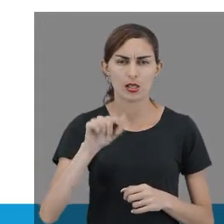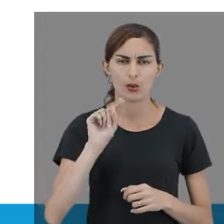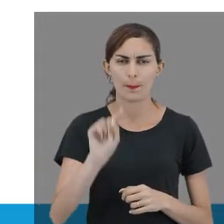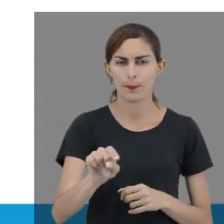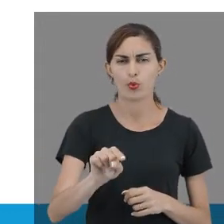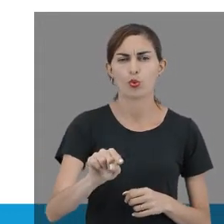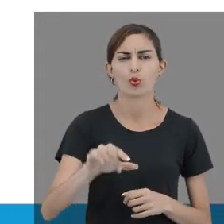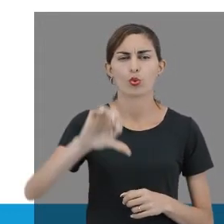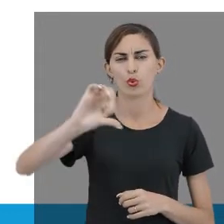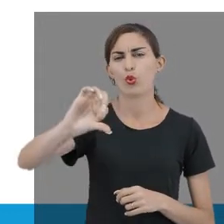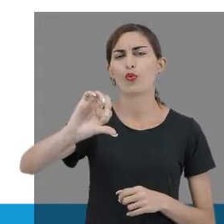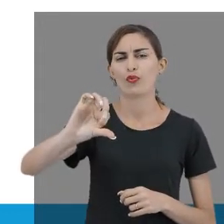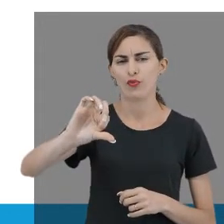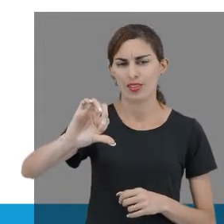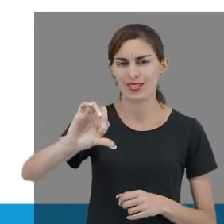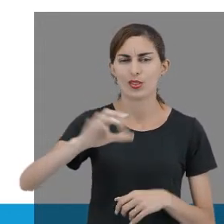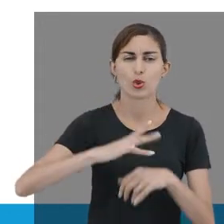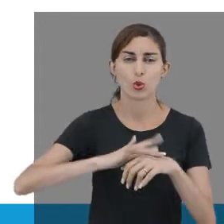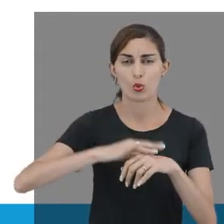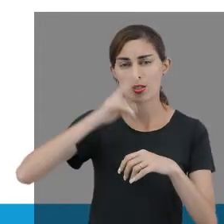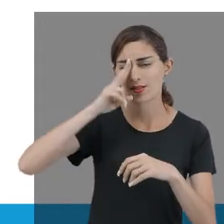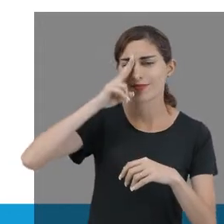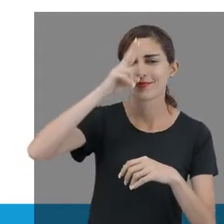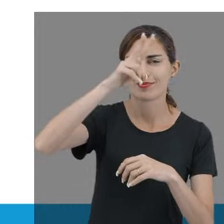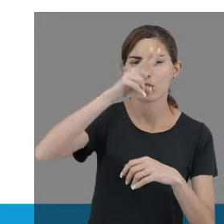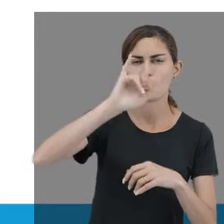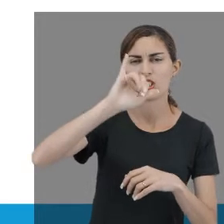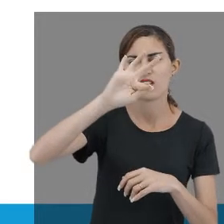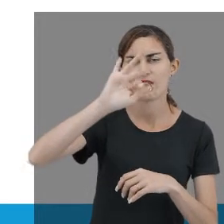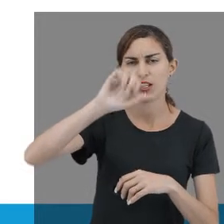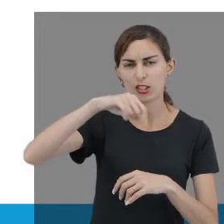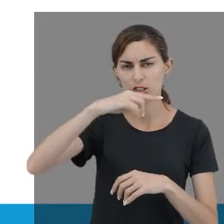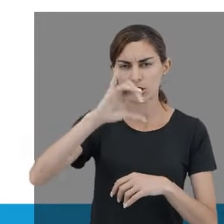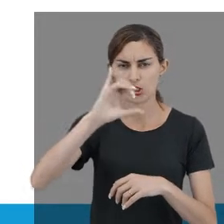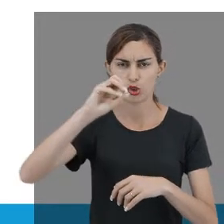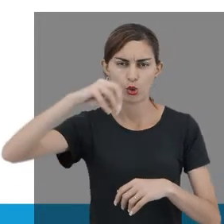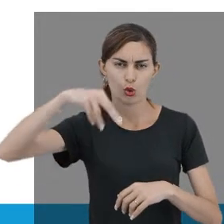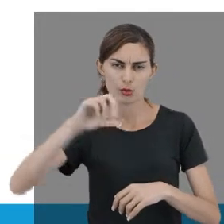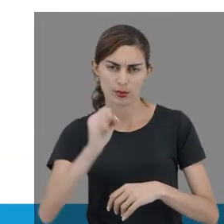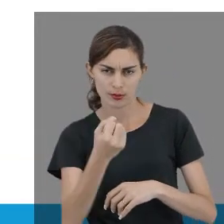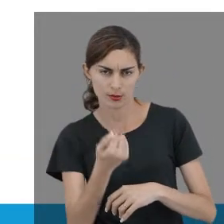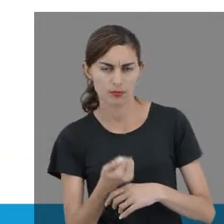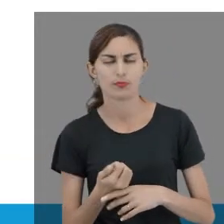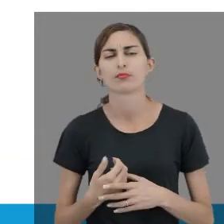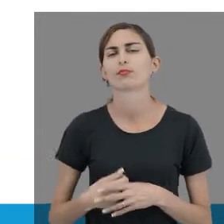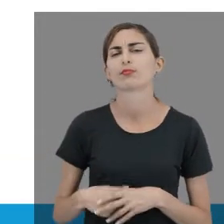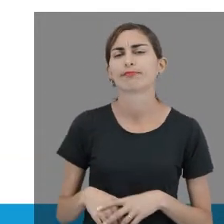o P37.9, que é doença infecciosa ou parasitária congênita não especificada.